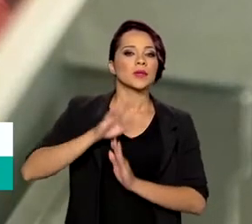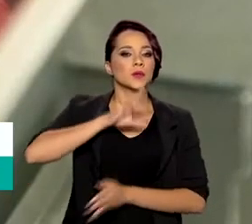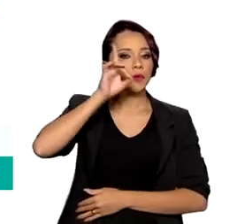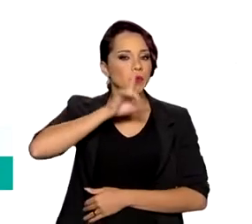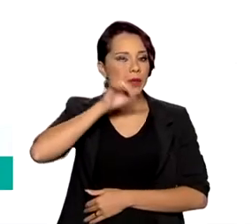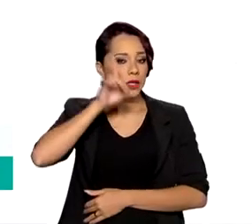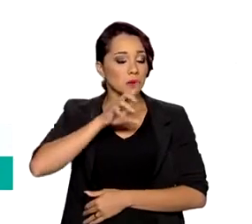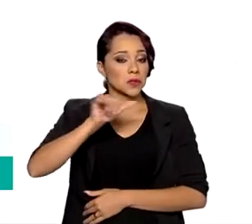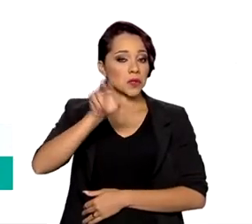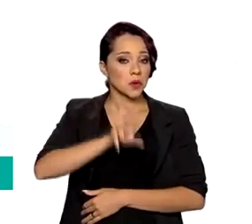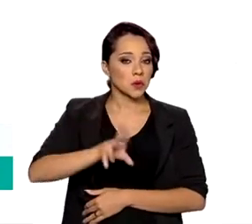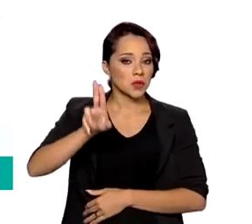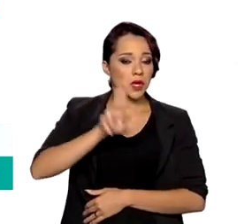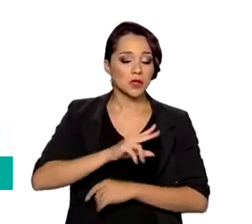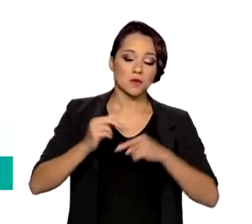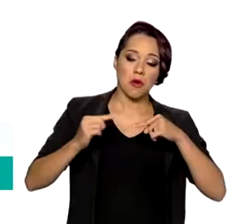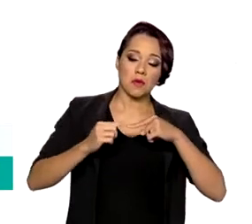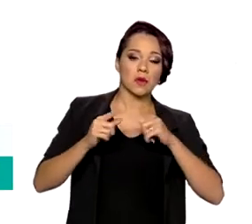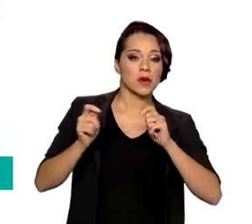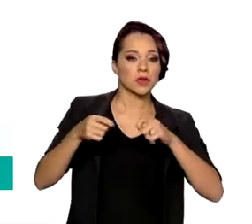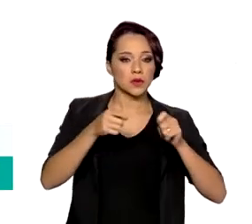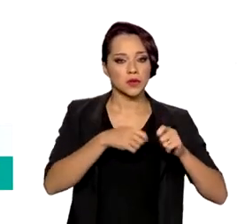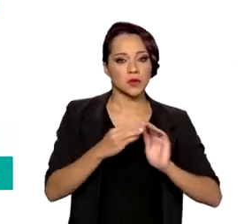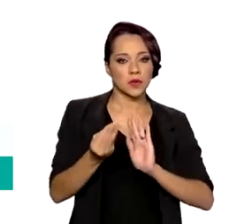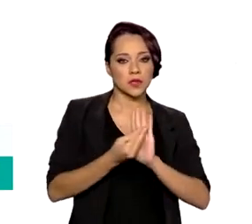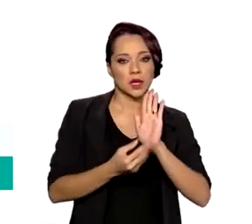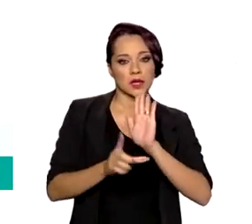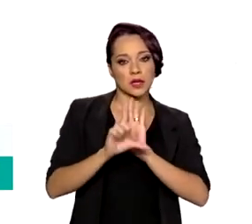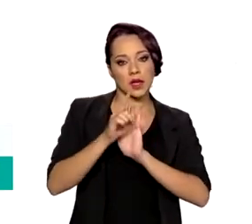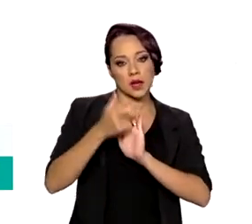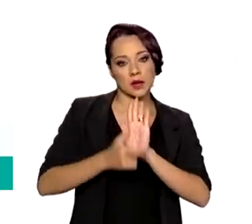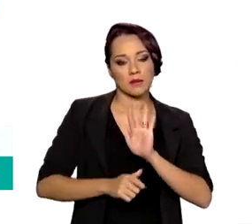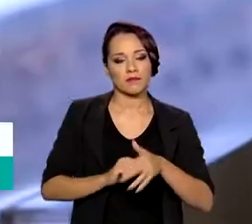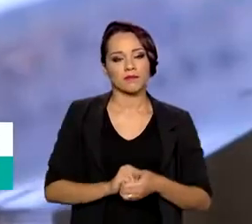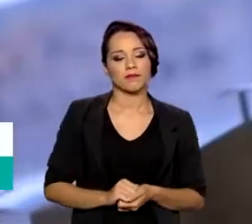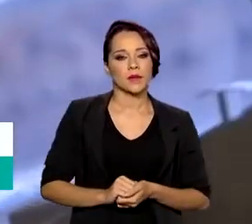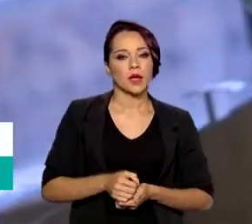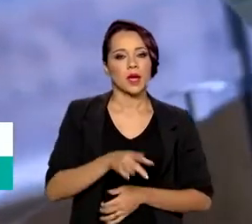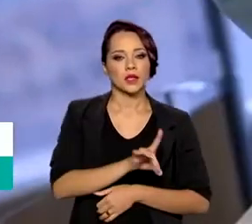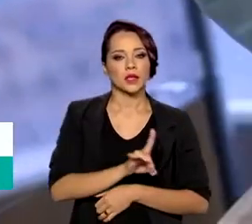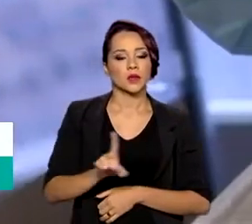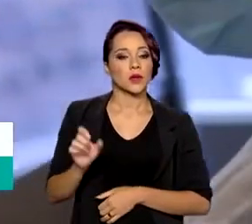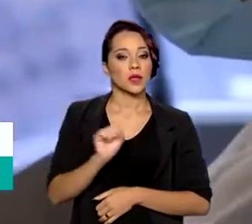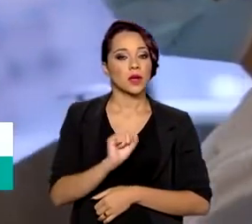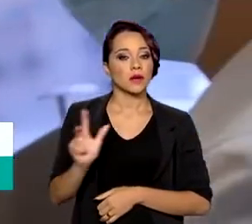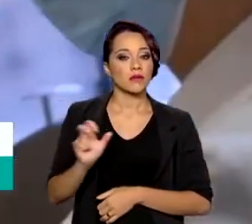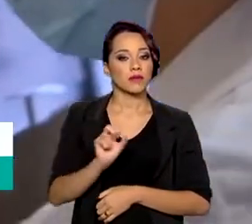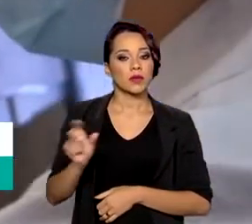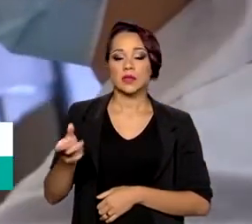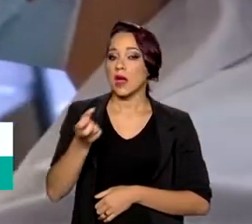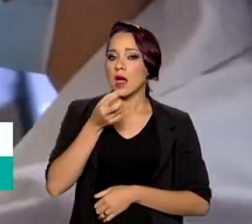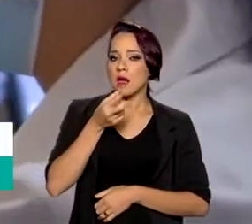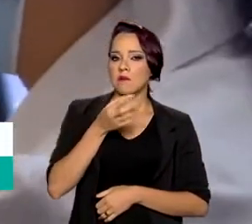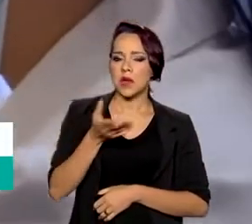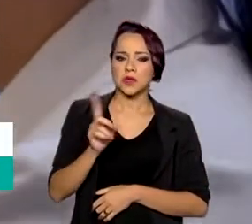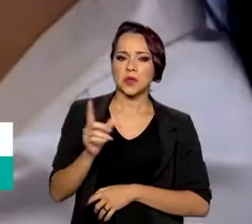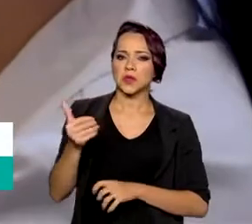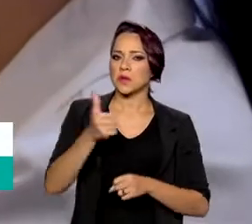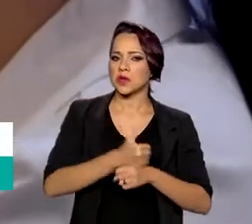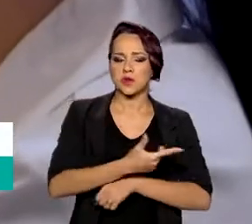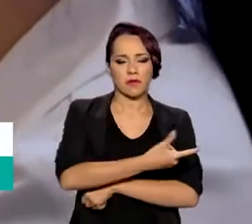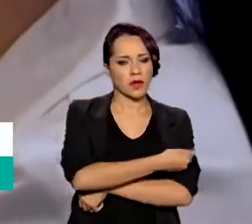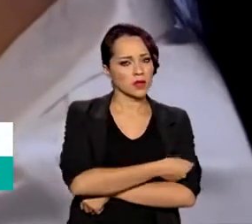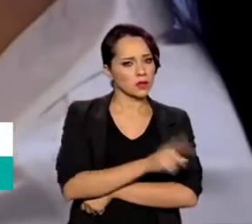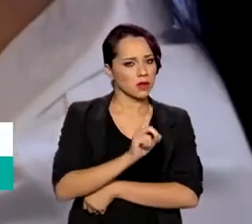riscos se usados de acordo com as condições previstas na bula. Ainda segundo a diretora da Anvisa, o remédio não substitui a